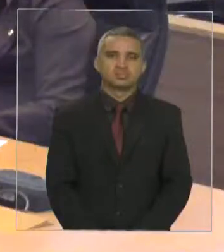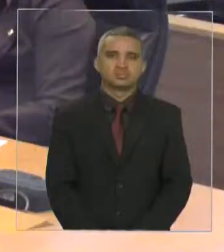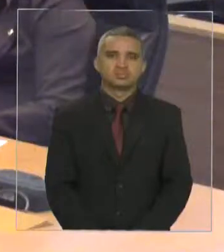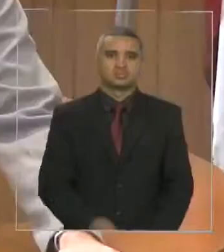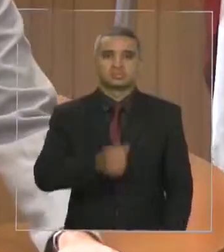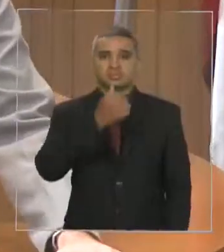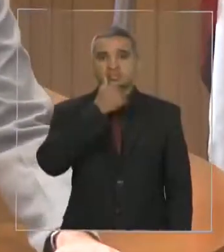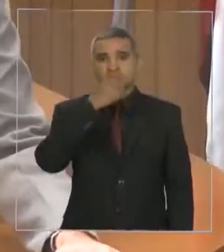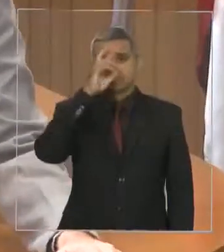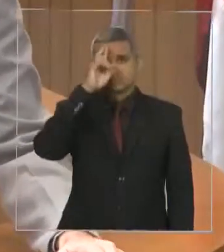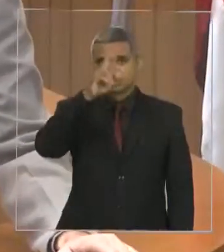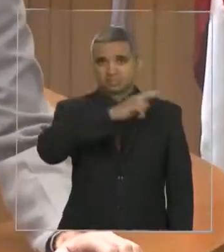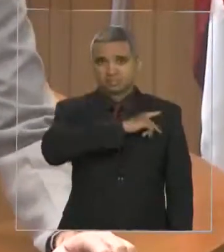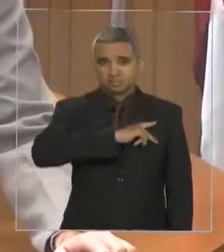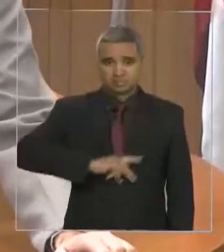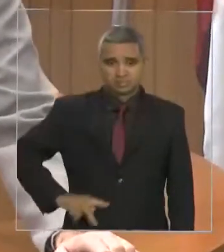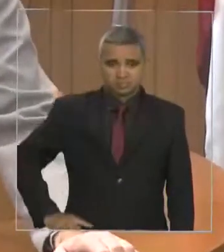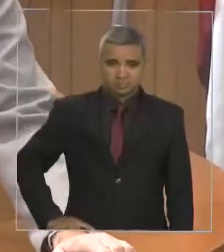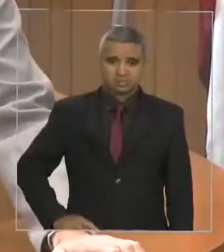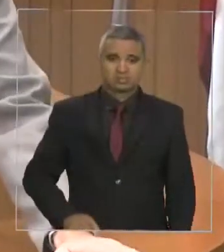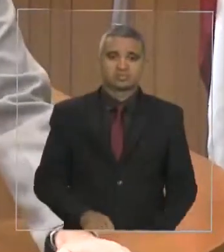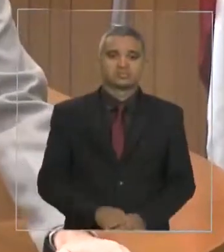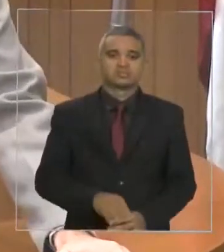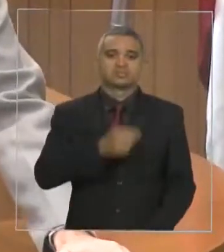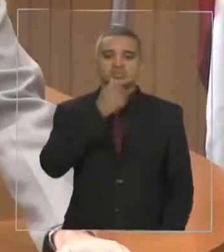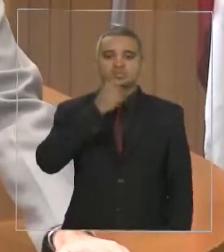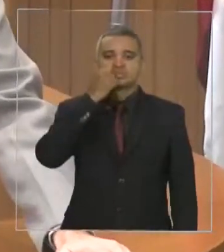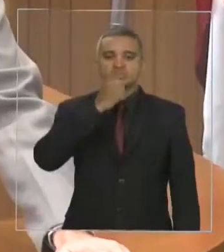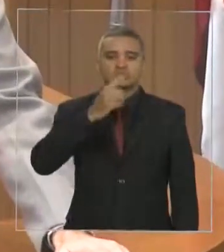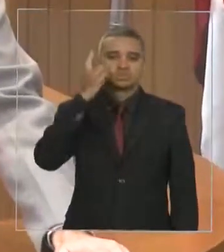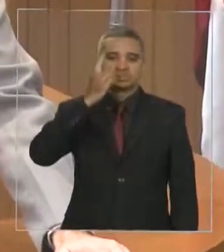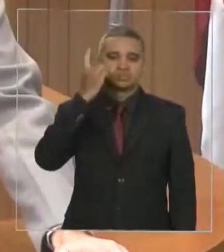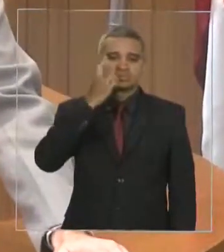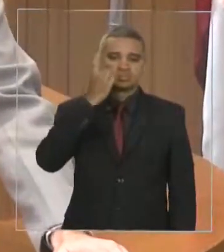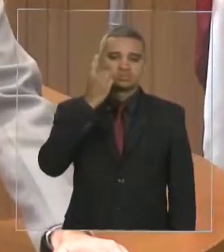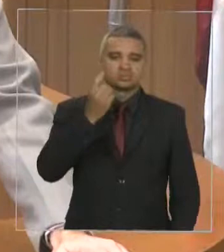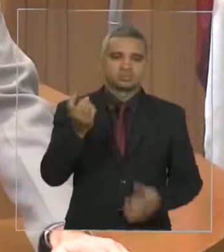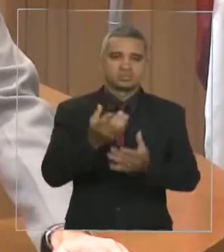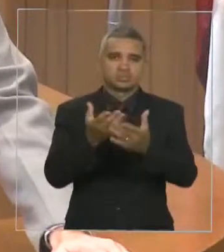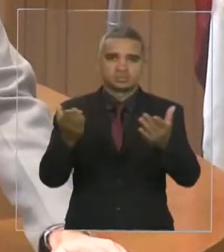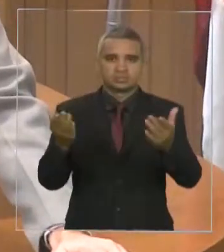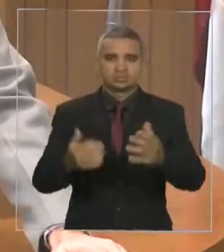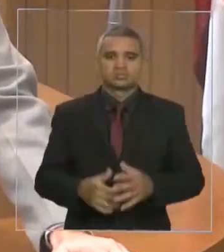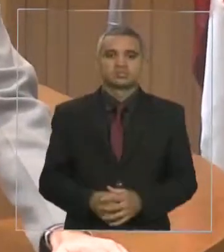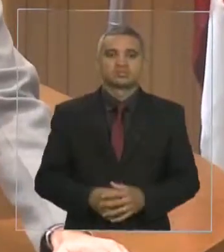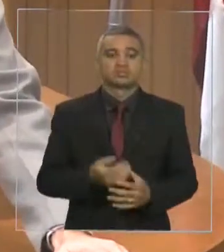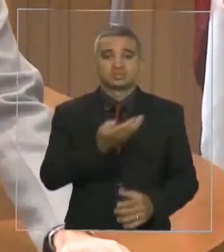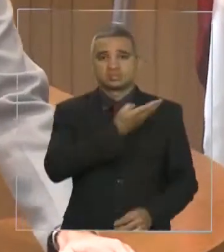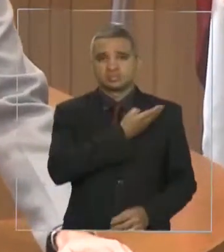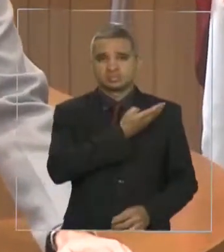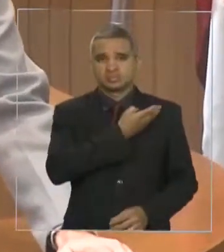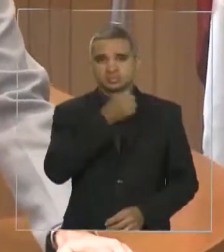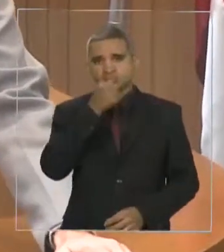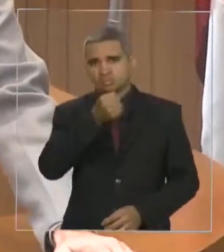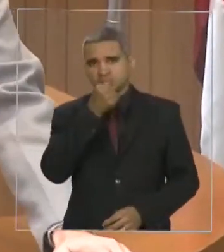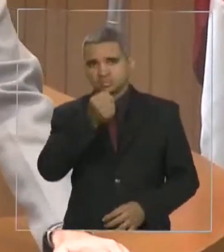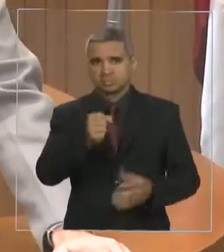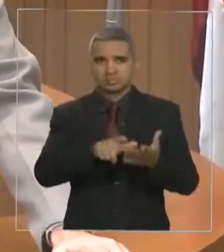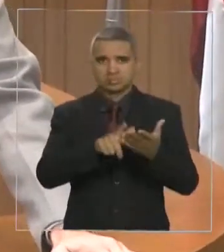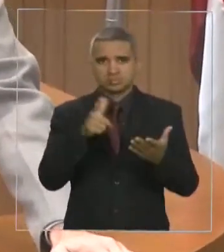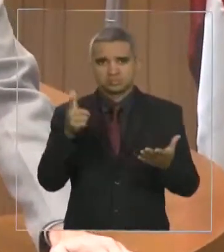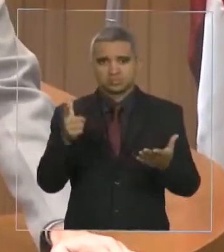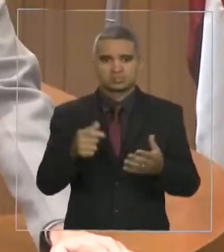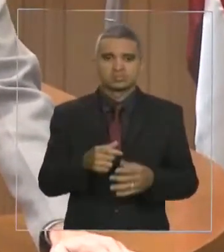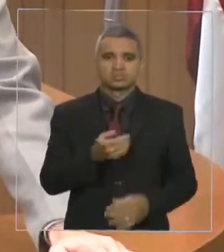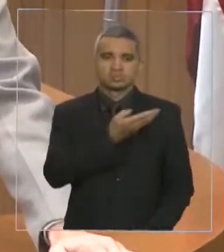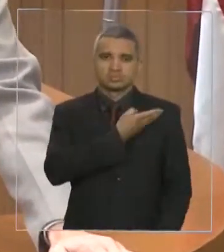Senhor presidente, senhoras e senhores deputados, deputadas, aos amigos da imprensa, ao meu